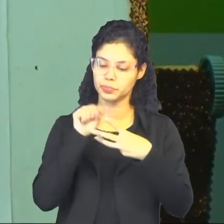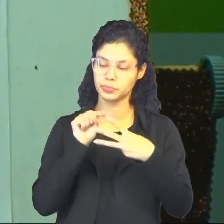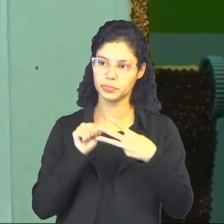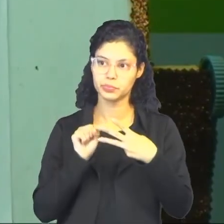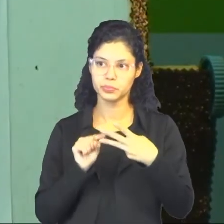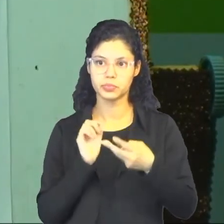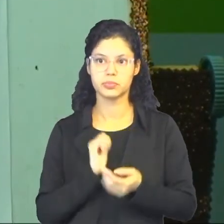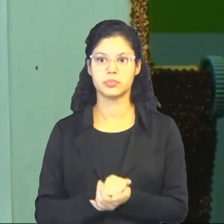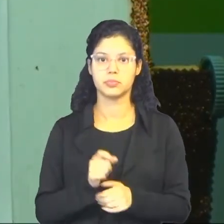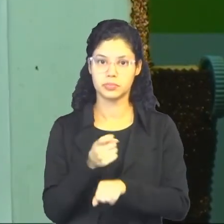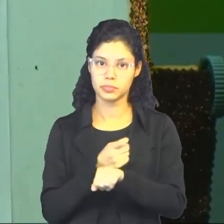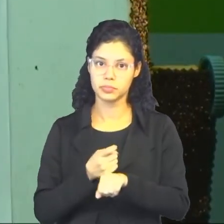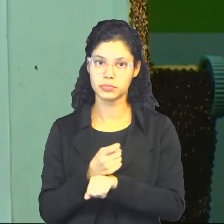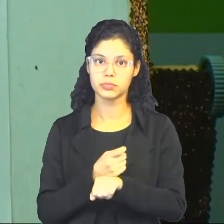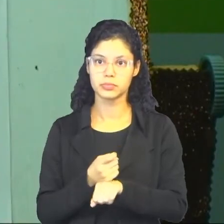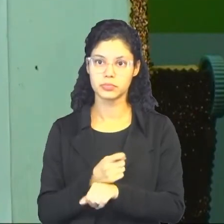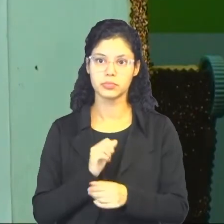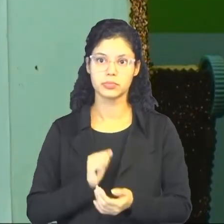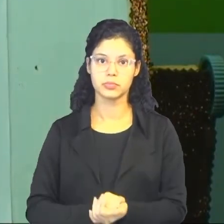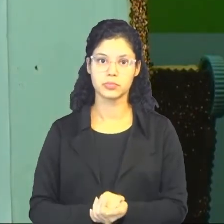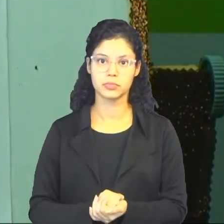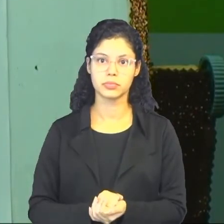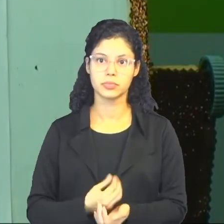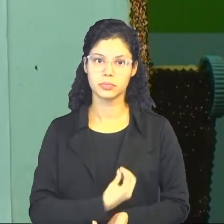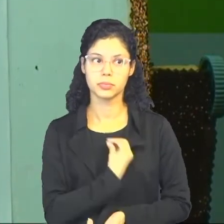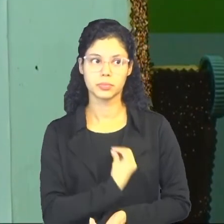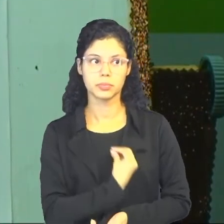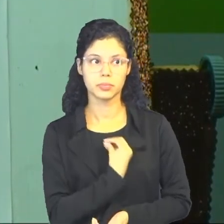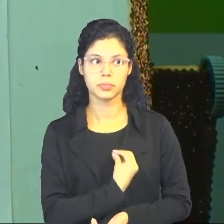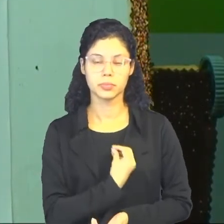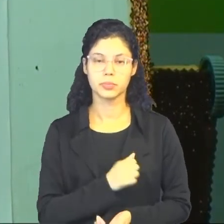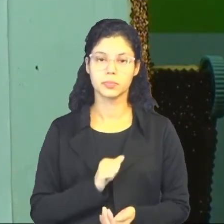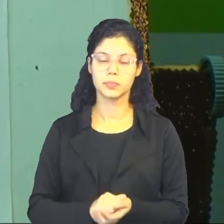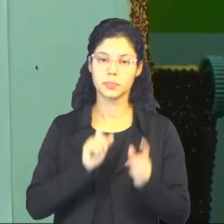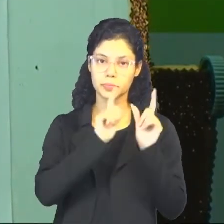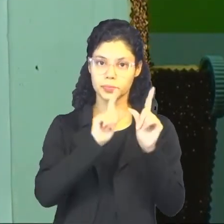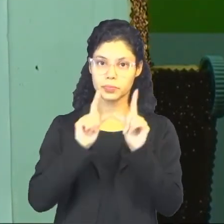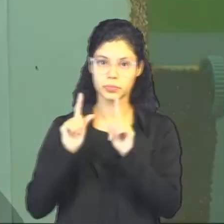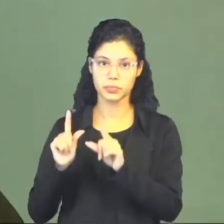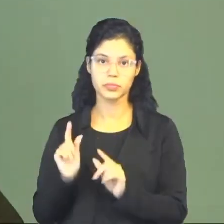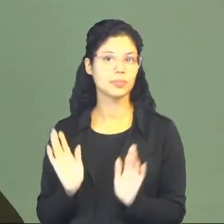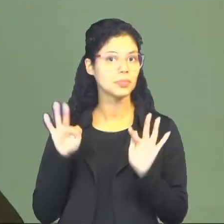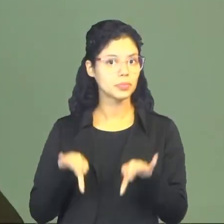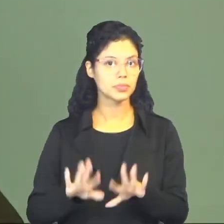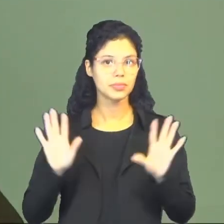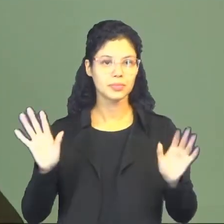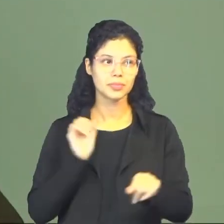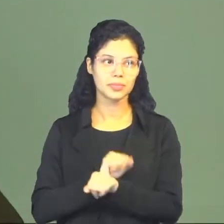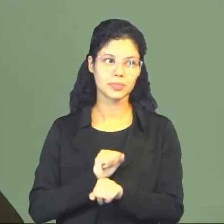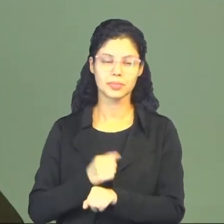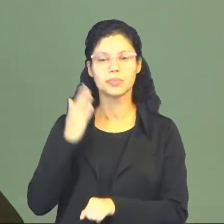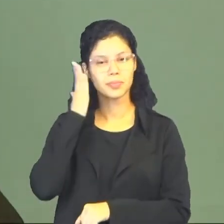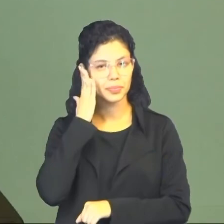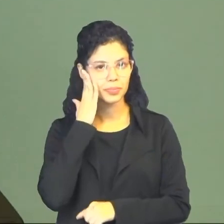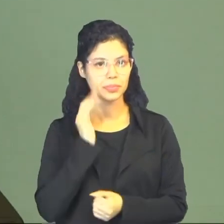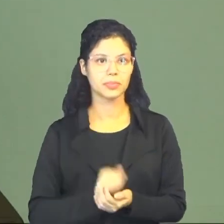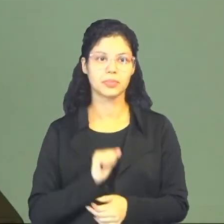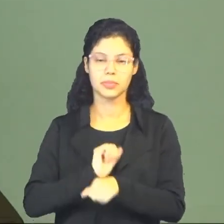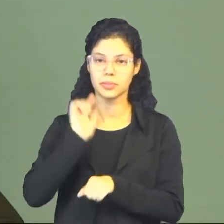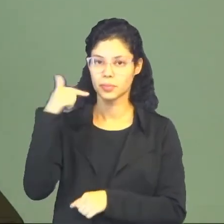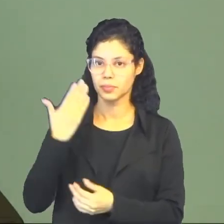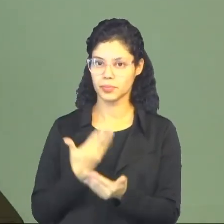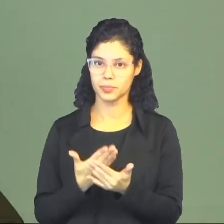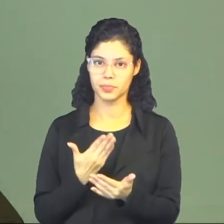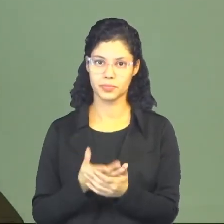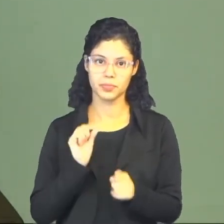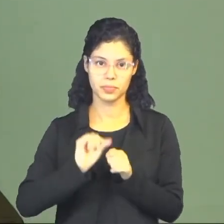os adjetivos presentes aí nessa tirinha tudo bem eu fico por aqui eu espero que você tenha compreendido já agora